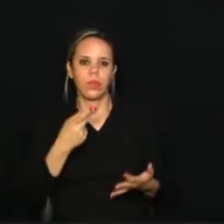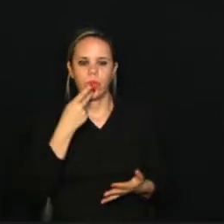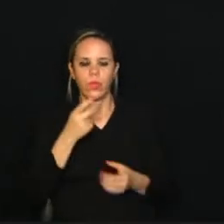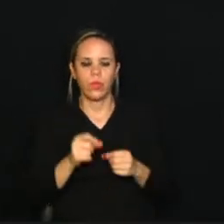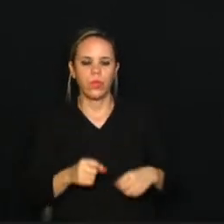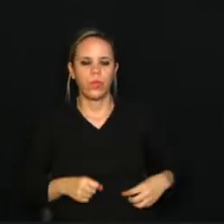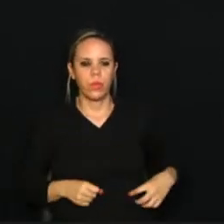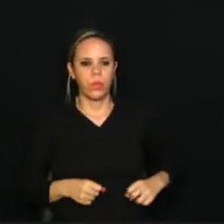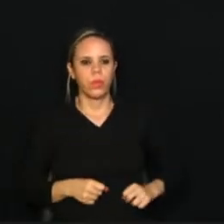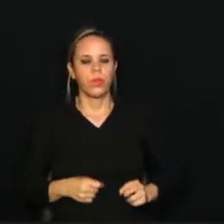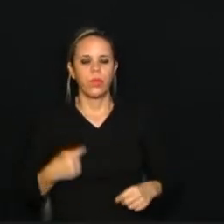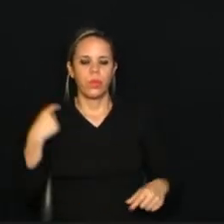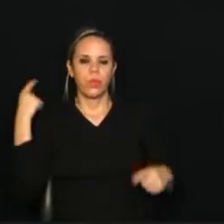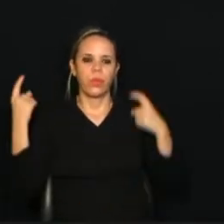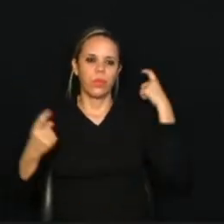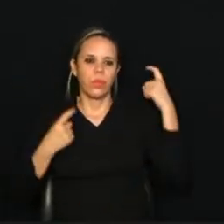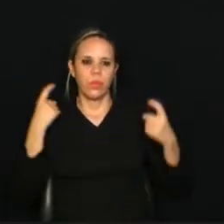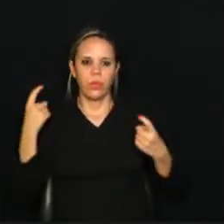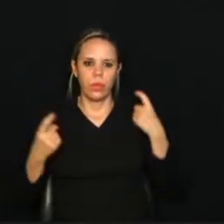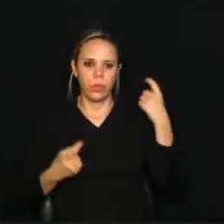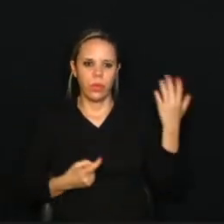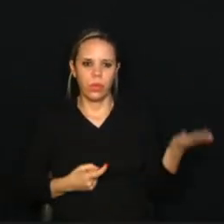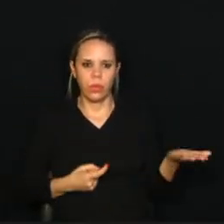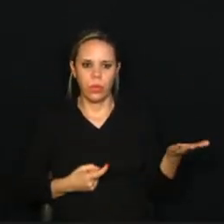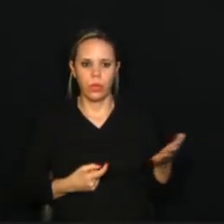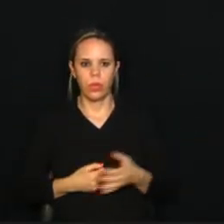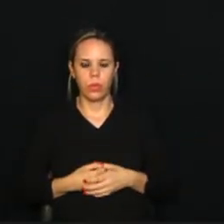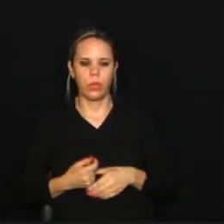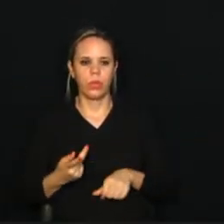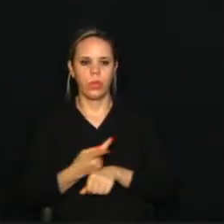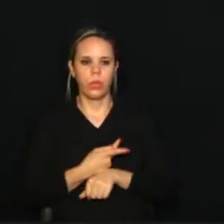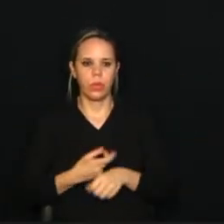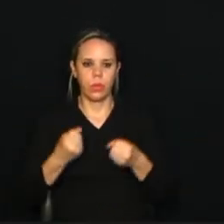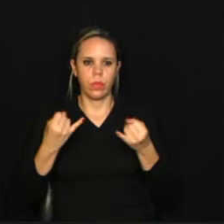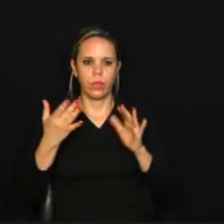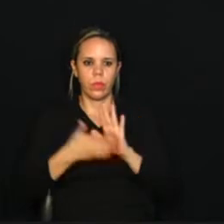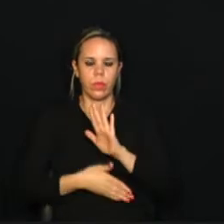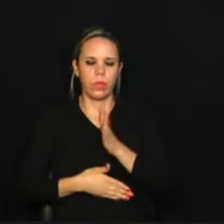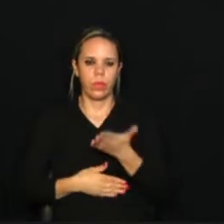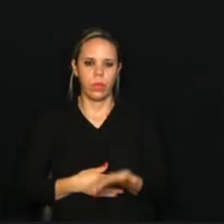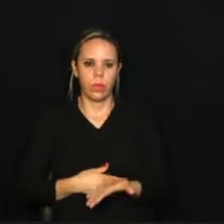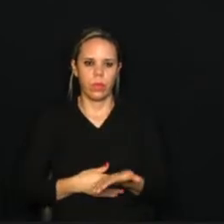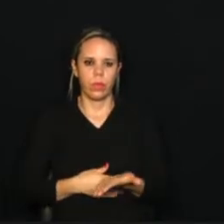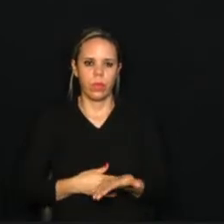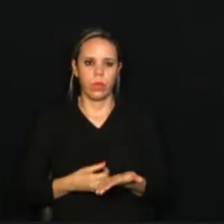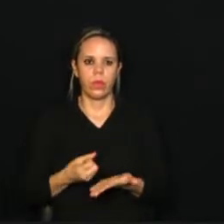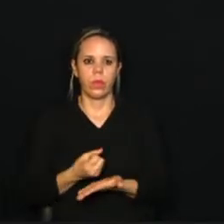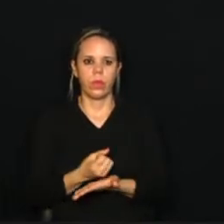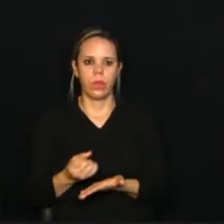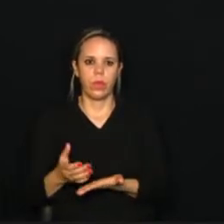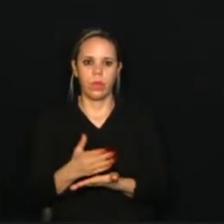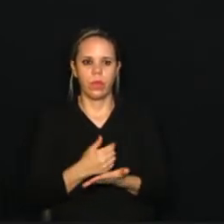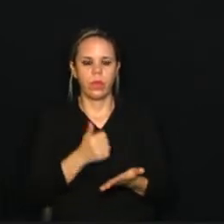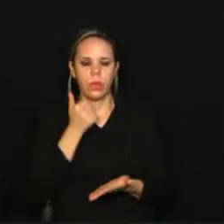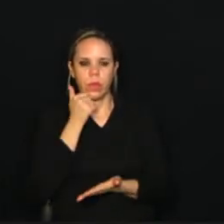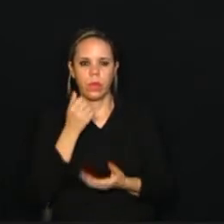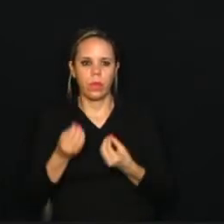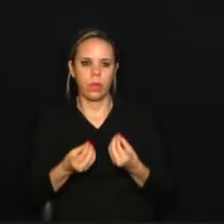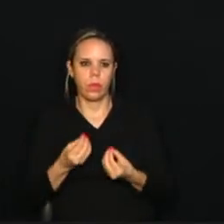a preocupação dele e procura justificar isso com dados científicos,